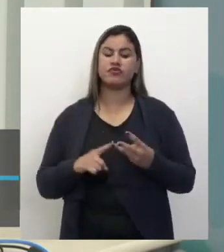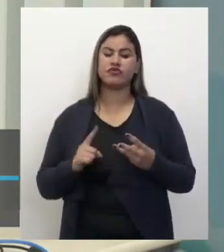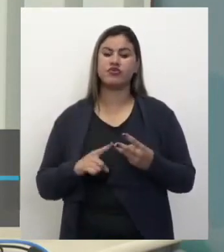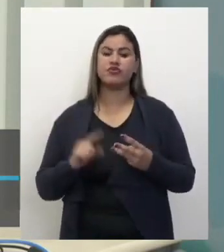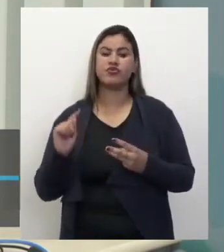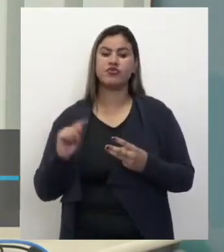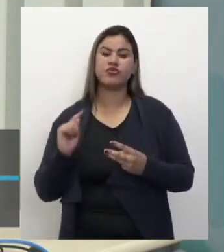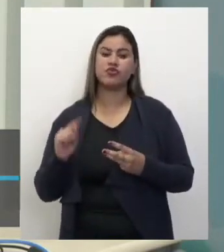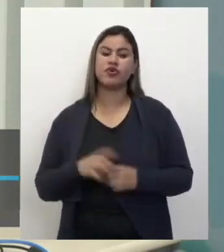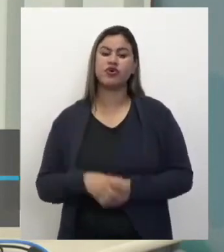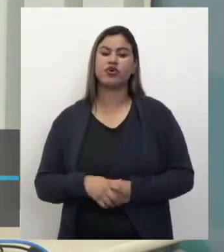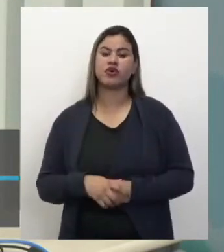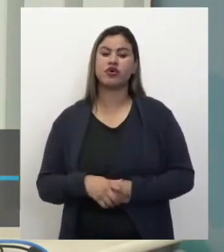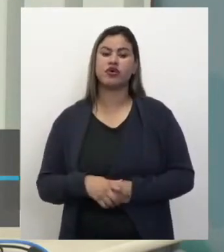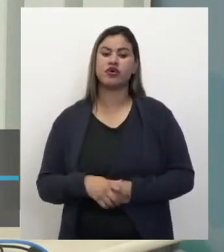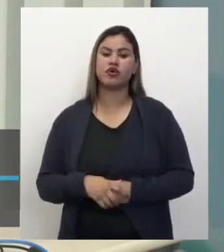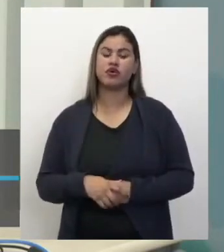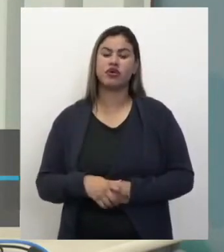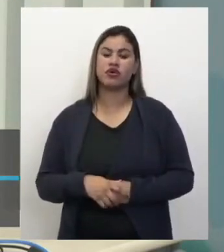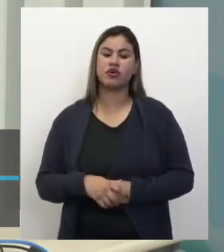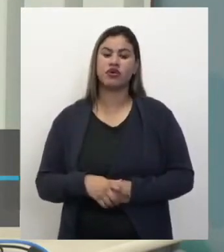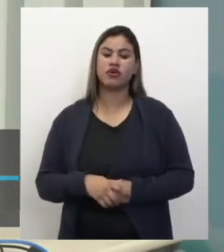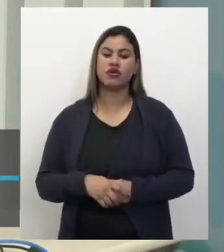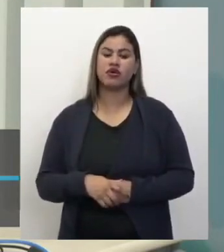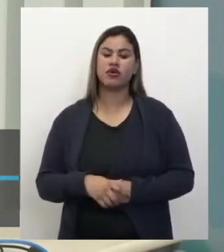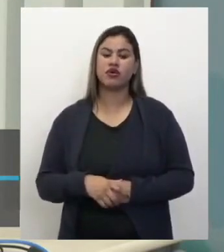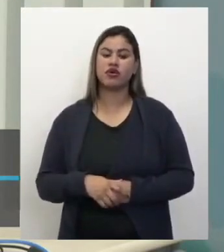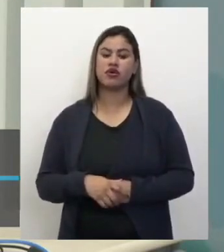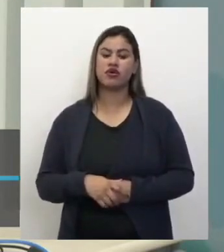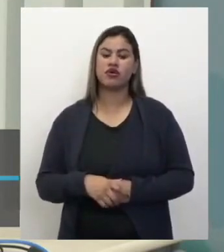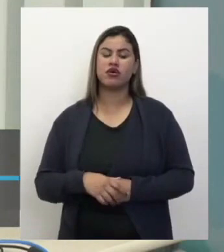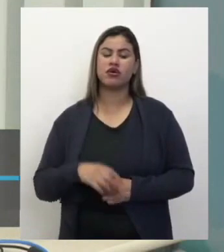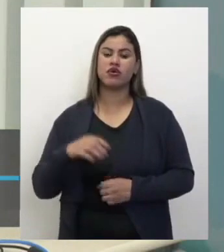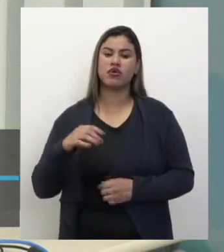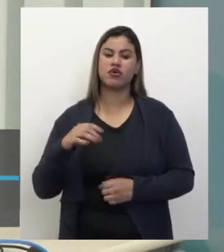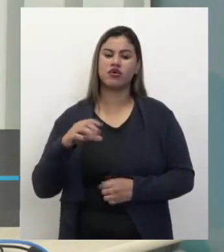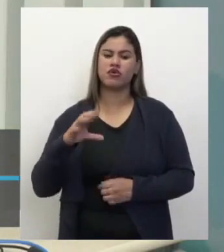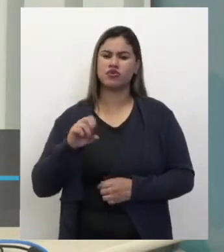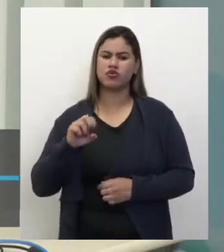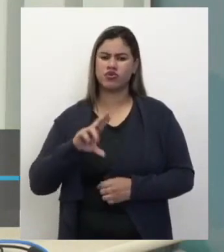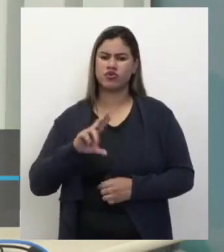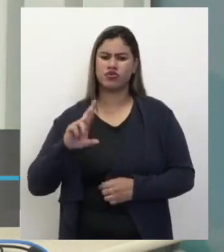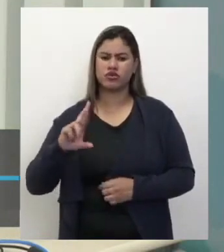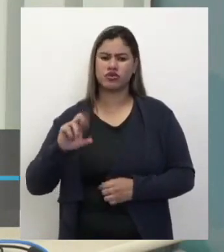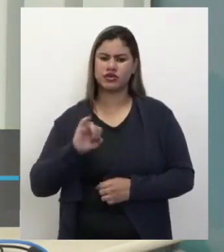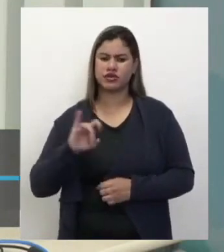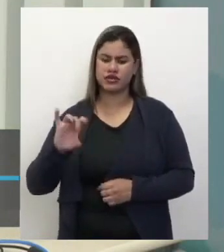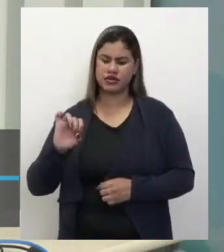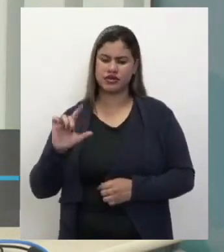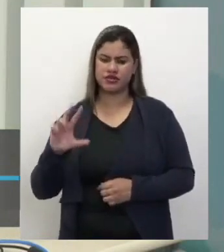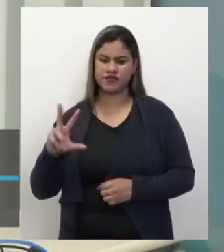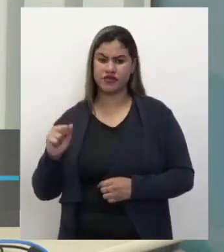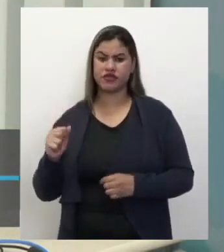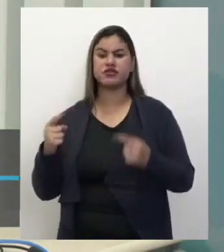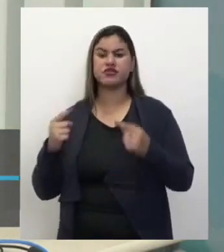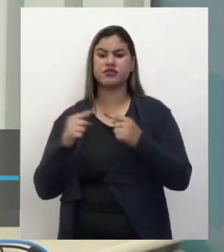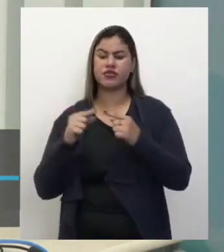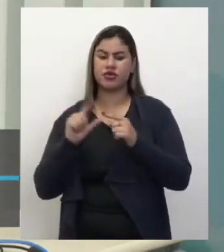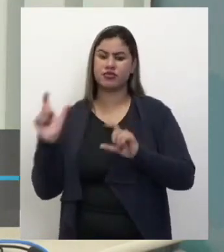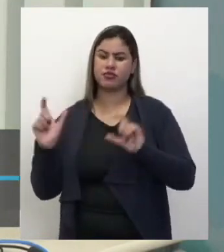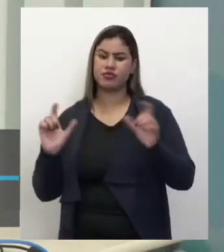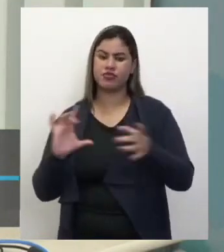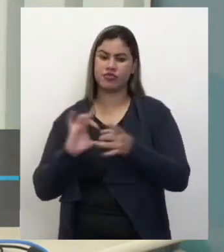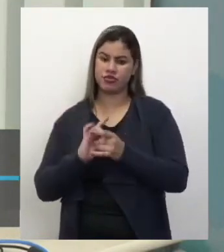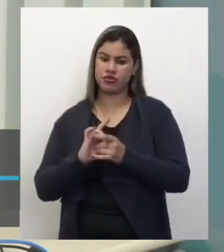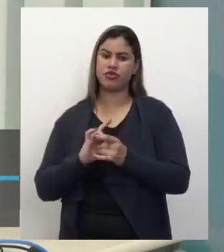para vocês a parte então da parte discursiva e principalmente dessas conjunções das coordenadas.